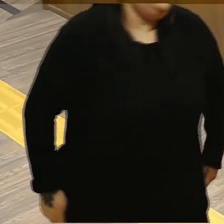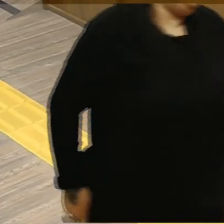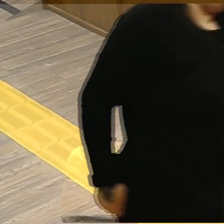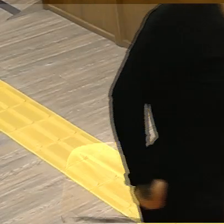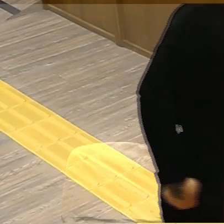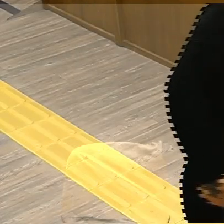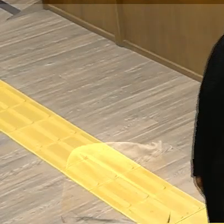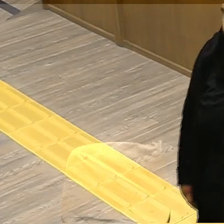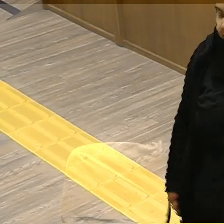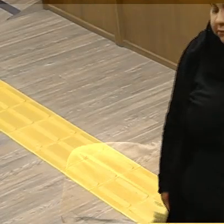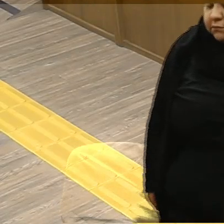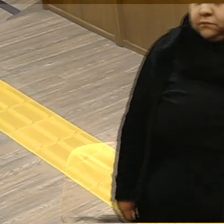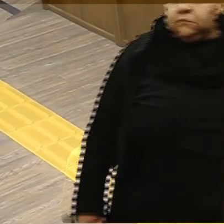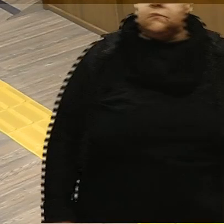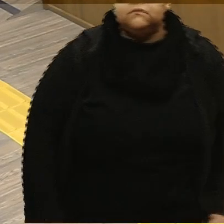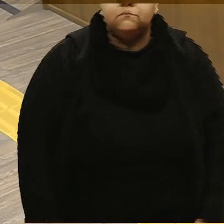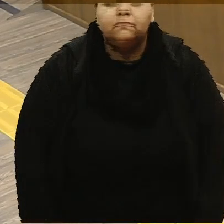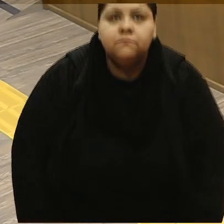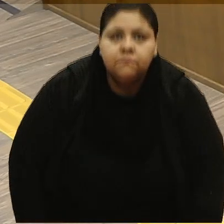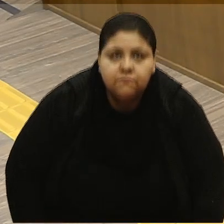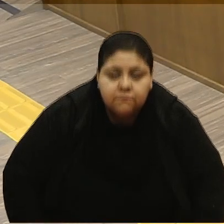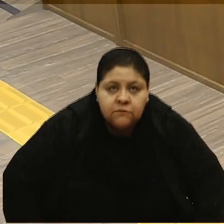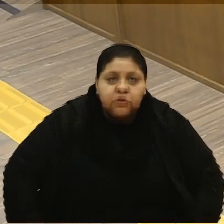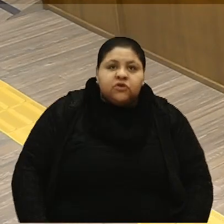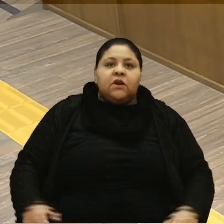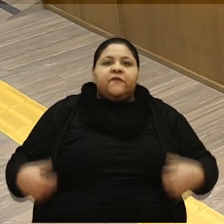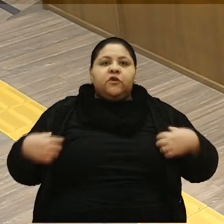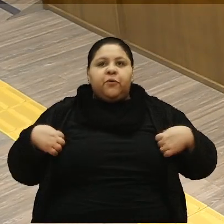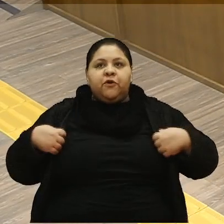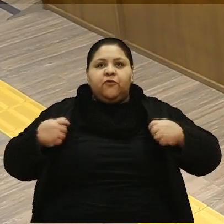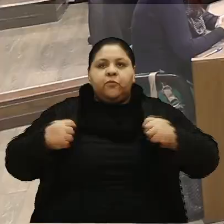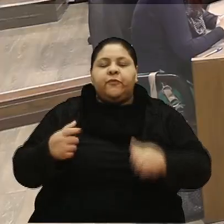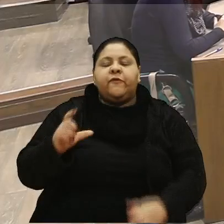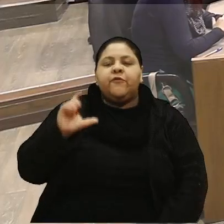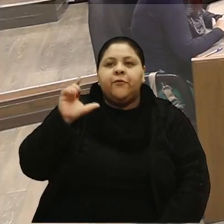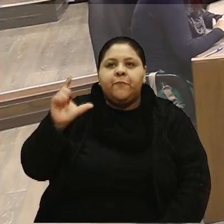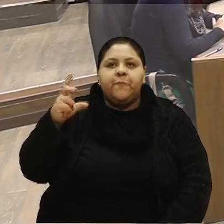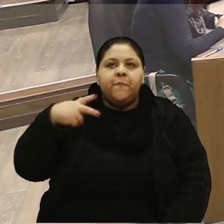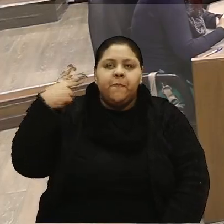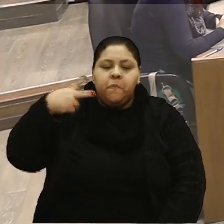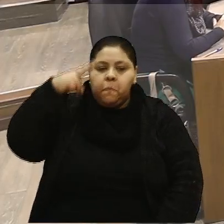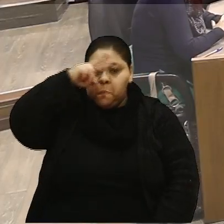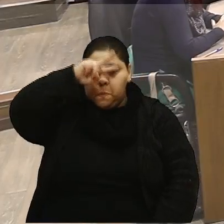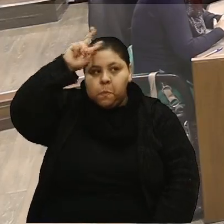Obrigado, vereador Bortola. Com a palavra, vereador Edson da Rosa.